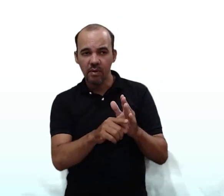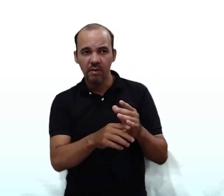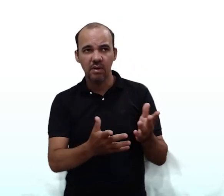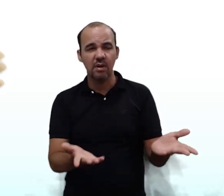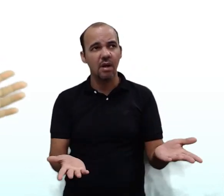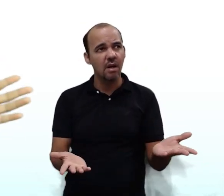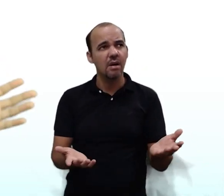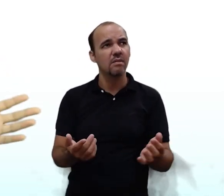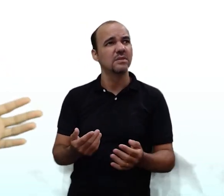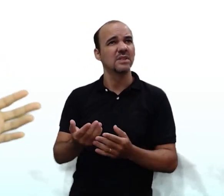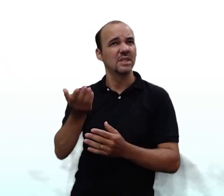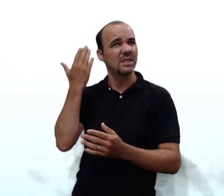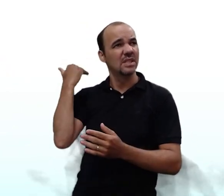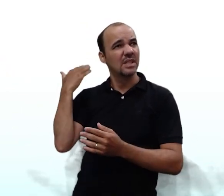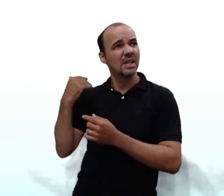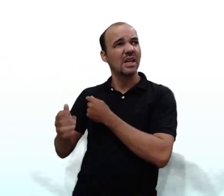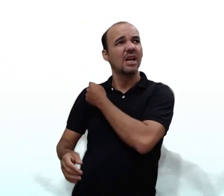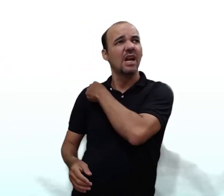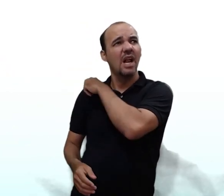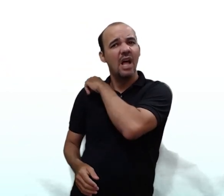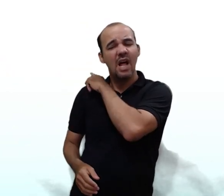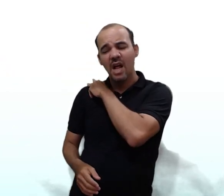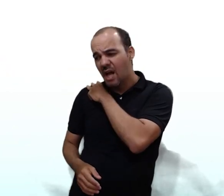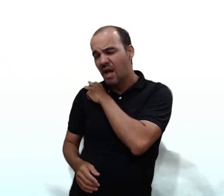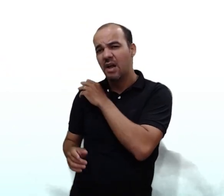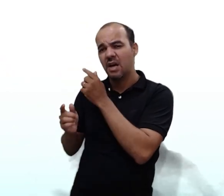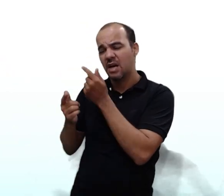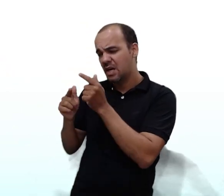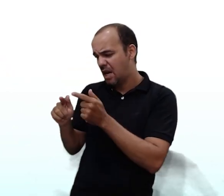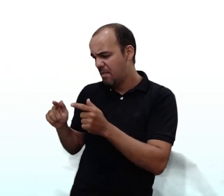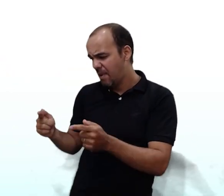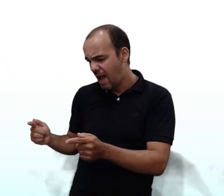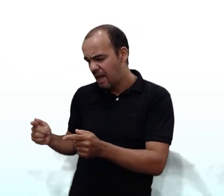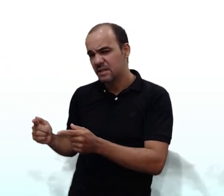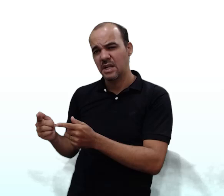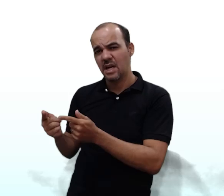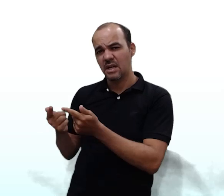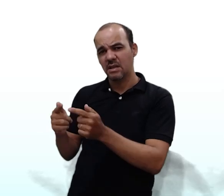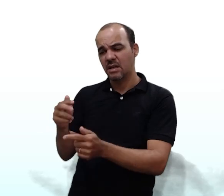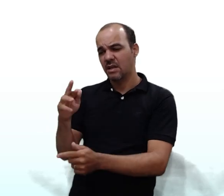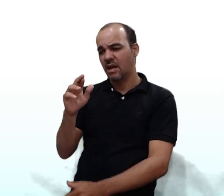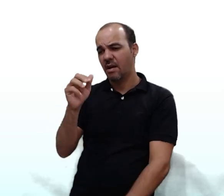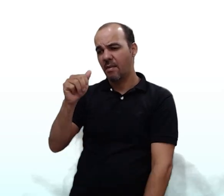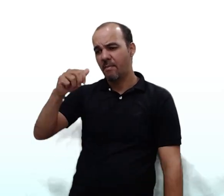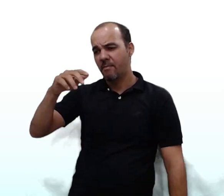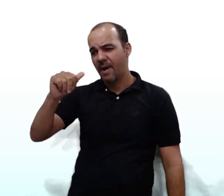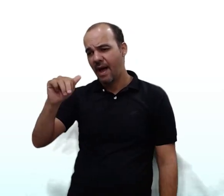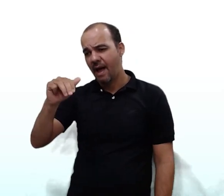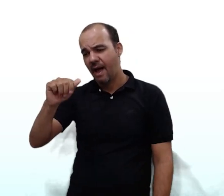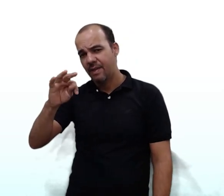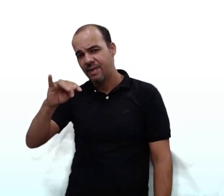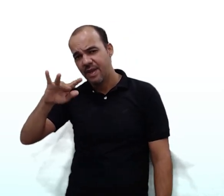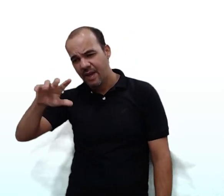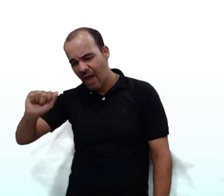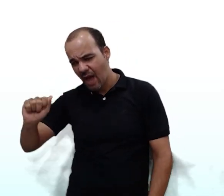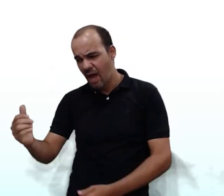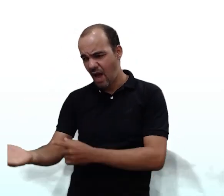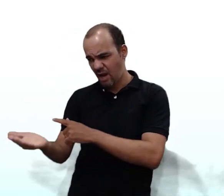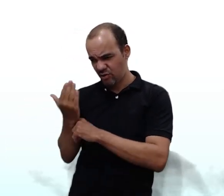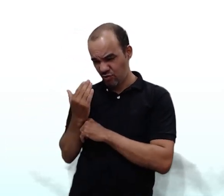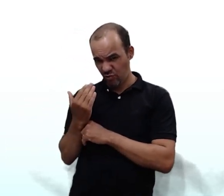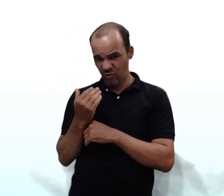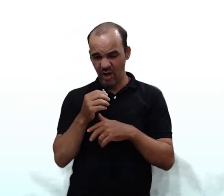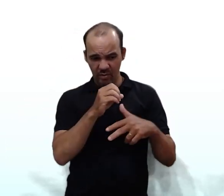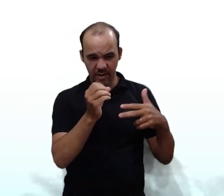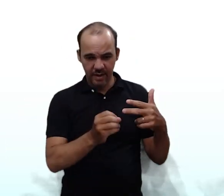minha aula regular da escola a gente estuda gramática. A gramática então não vai me servir para o Enem, né? É isso que você está querendo dizer? Muito pelo